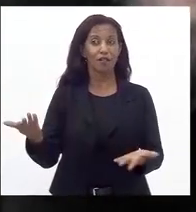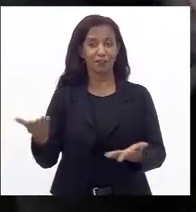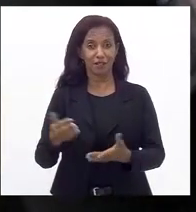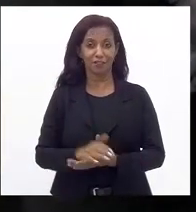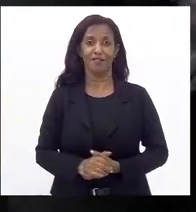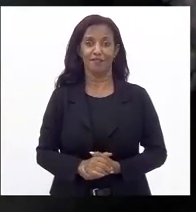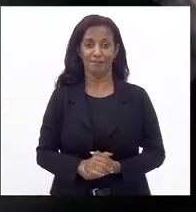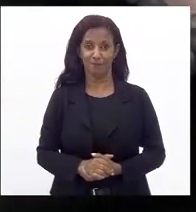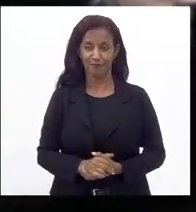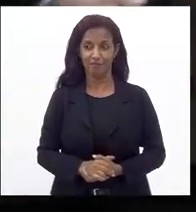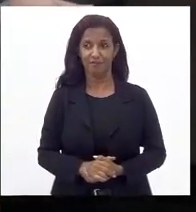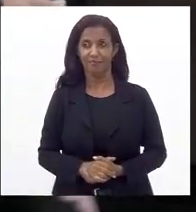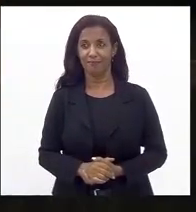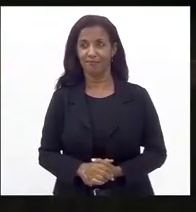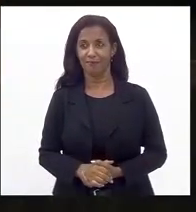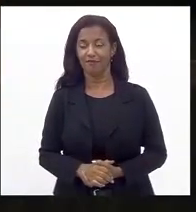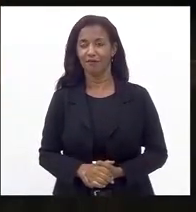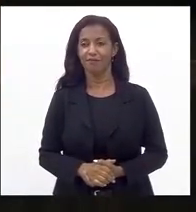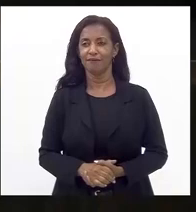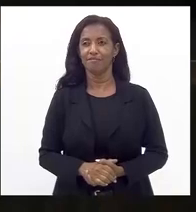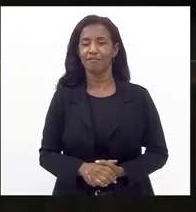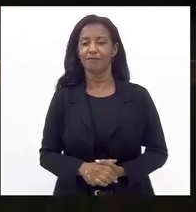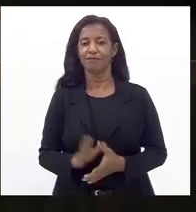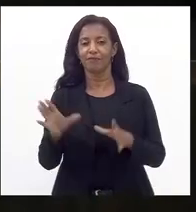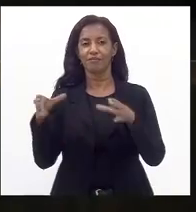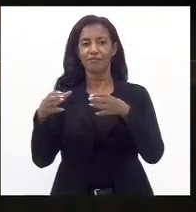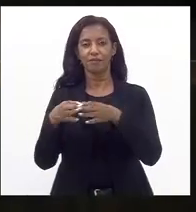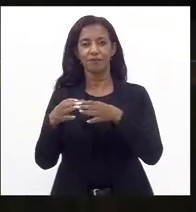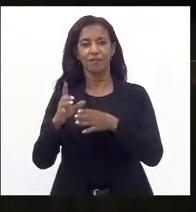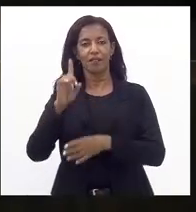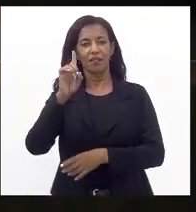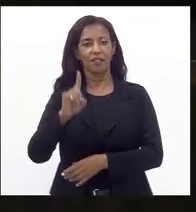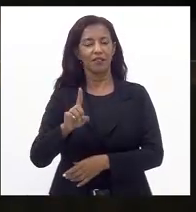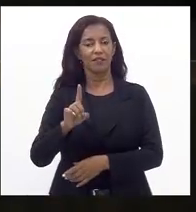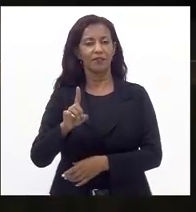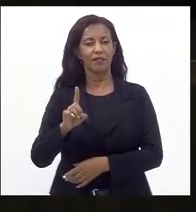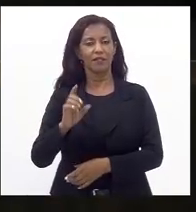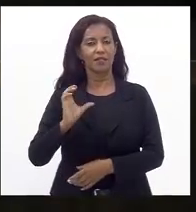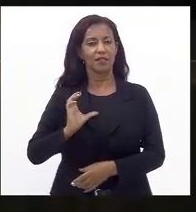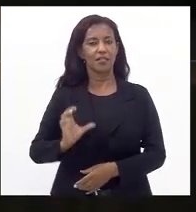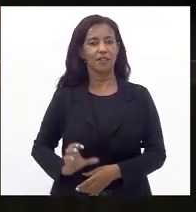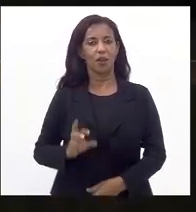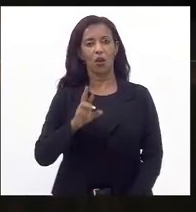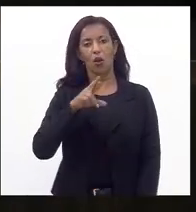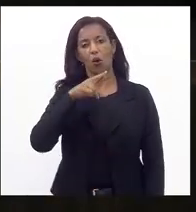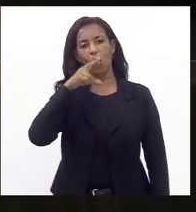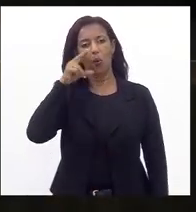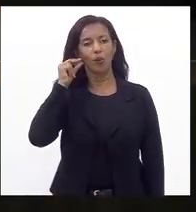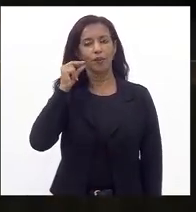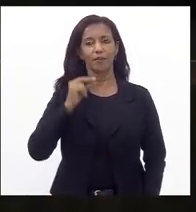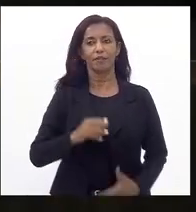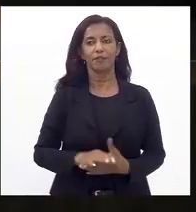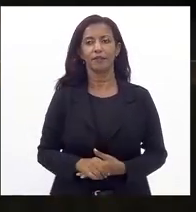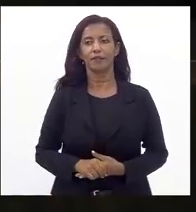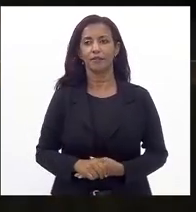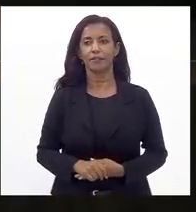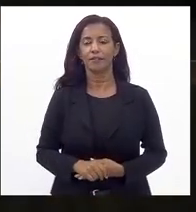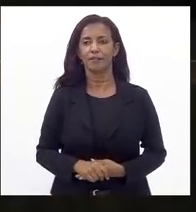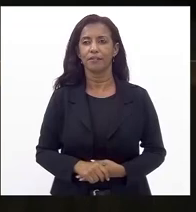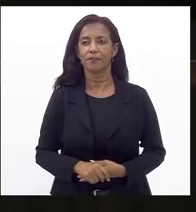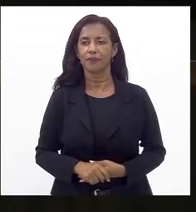é e da comissão de Defesa Civil Deputado rosenverg Reis